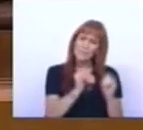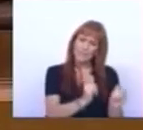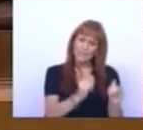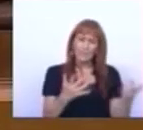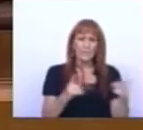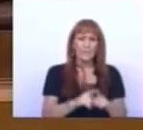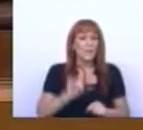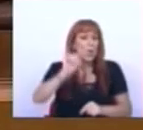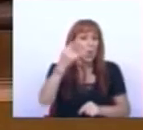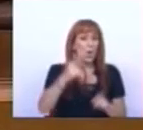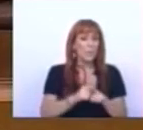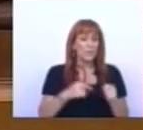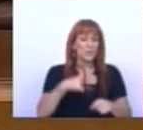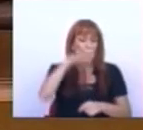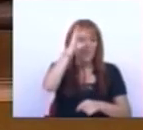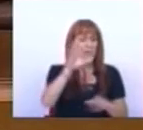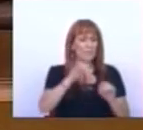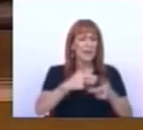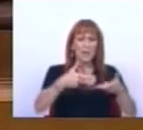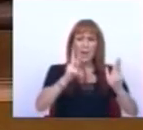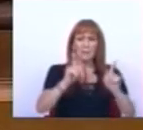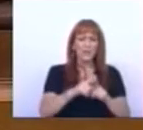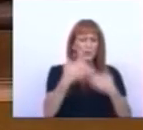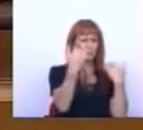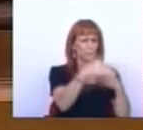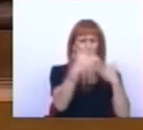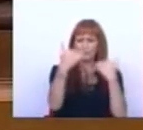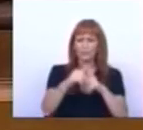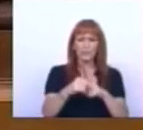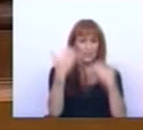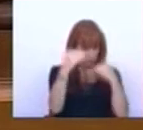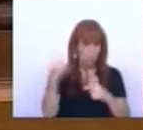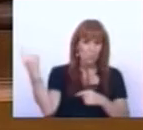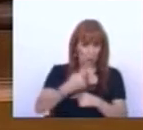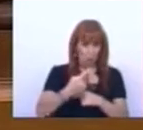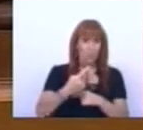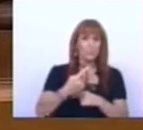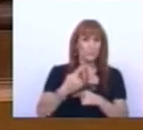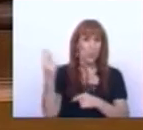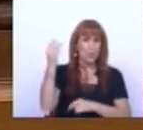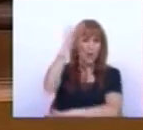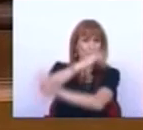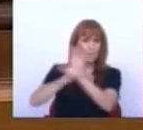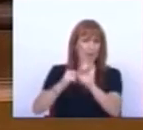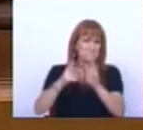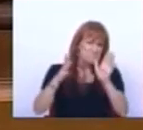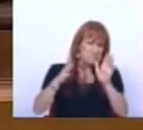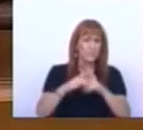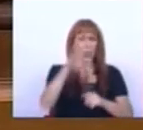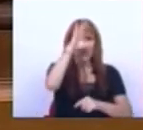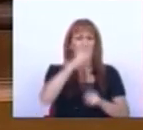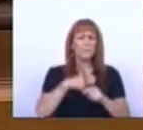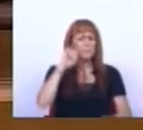lado, apesar de o Governo estar mais liberto dos constrangimentos e limitações impostas pela União Europeia, o